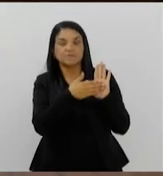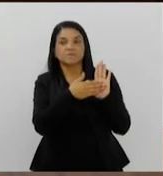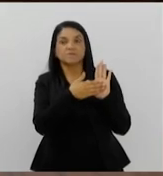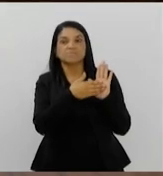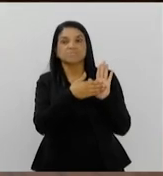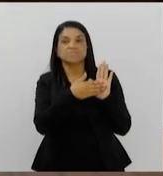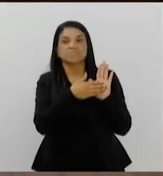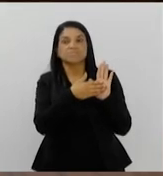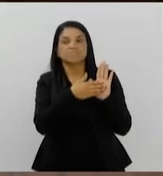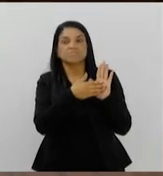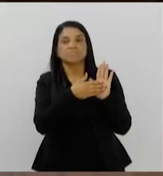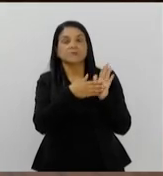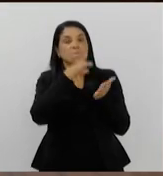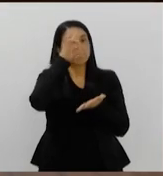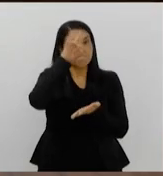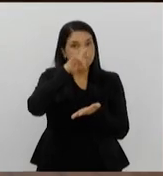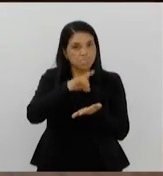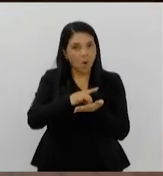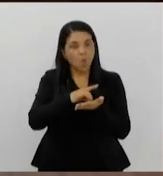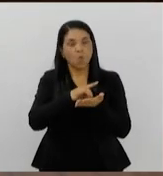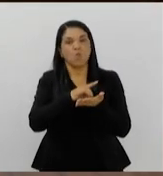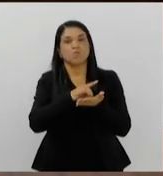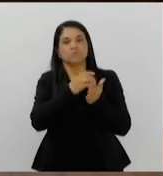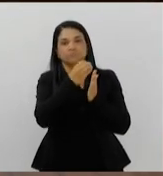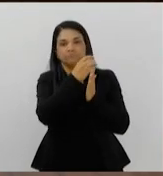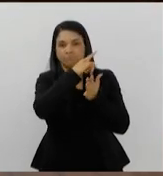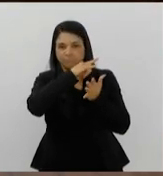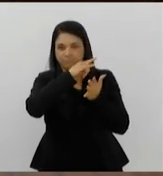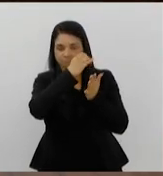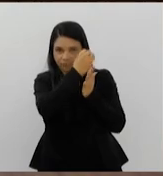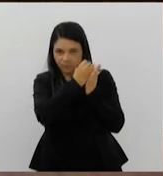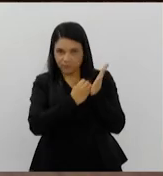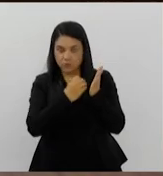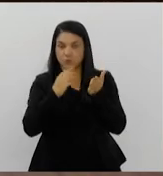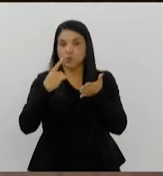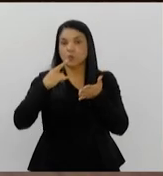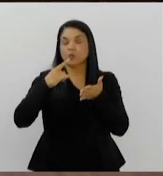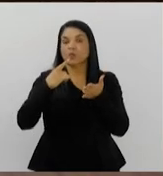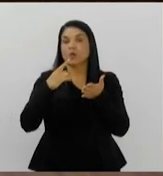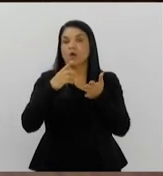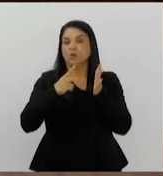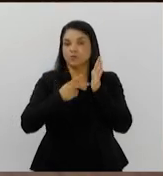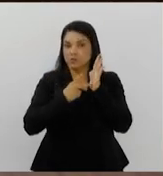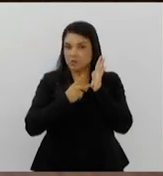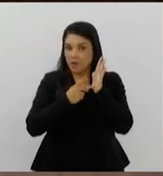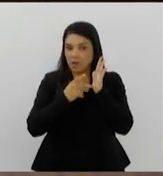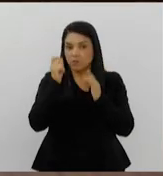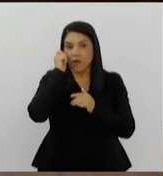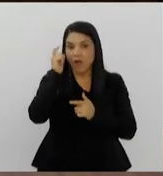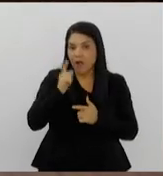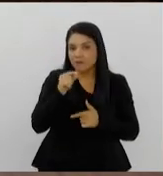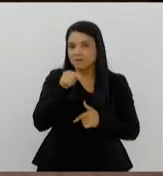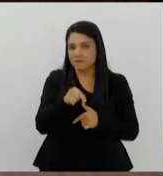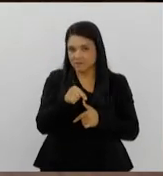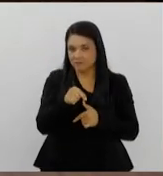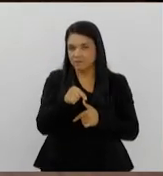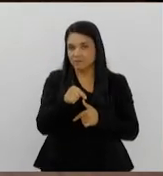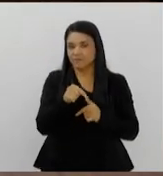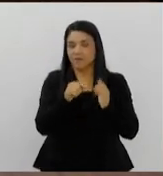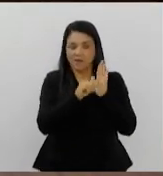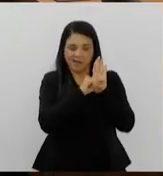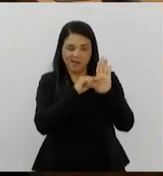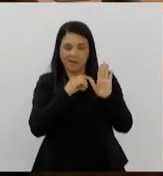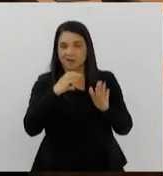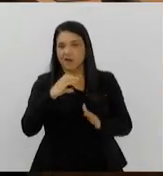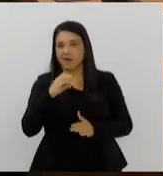oficie tanto ao sindicato, né, alertando sobre essa condição, uma vez que esta cláusula é